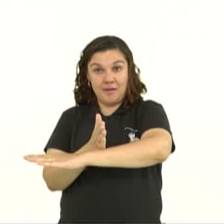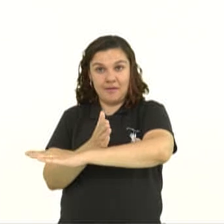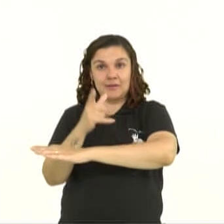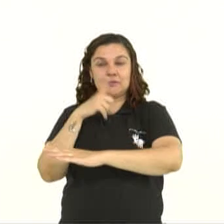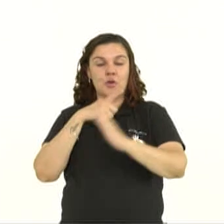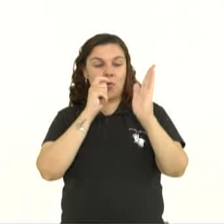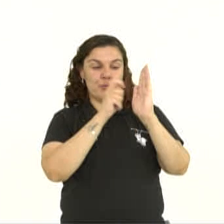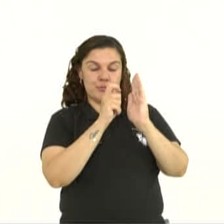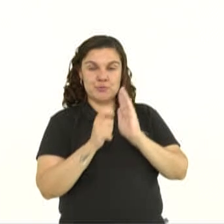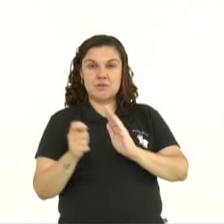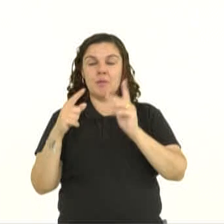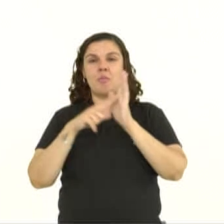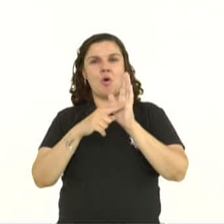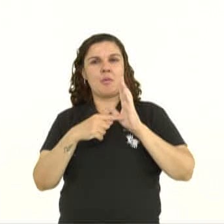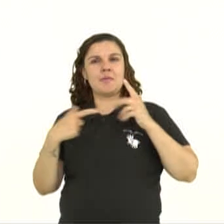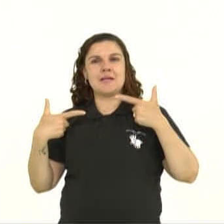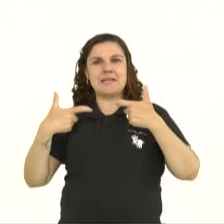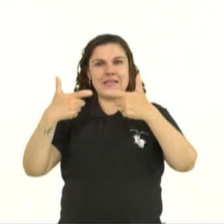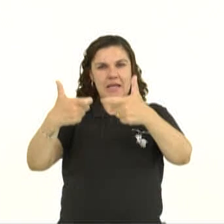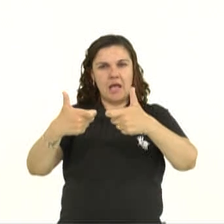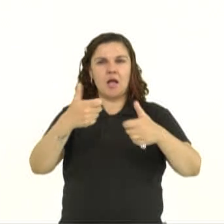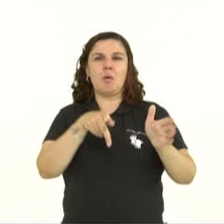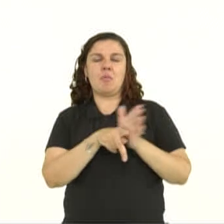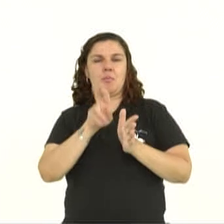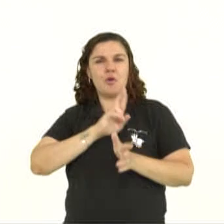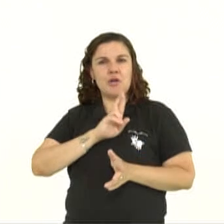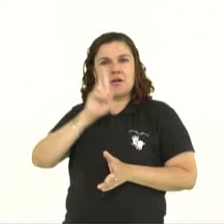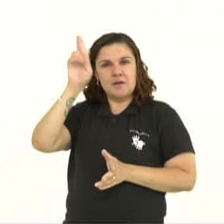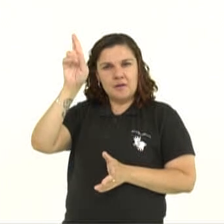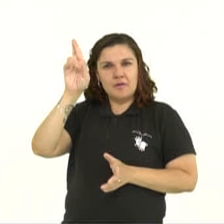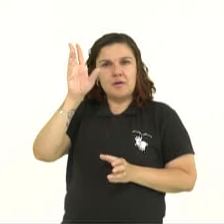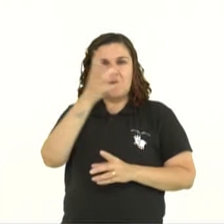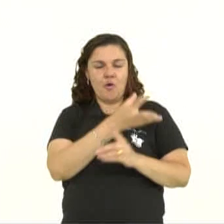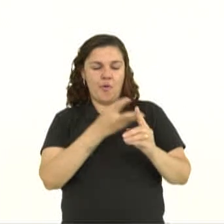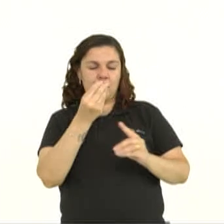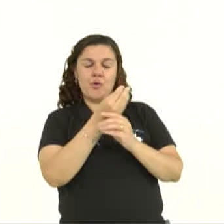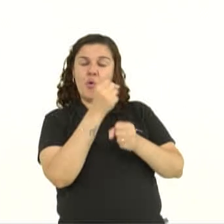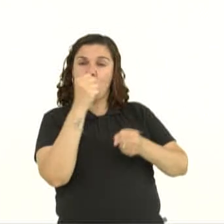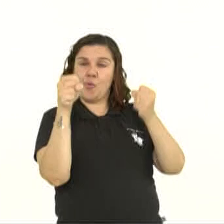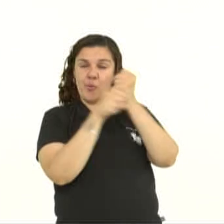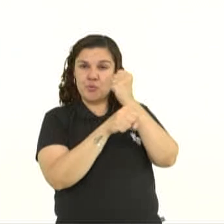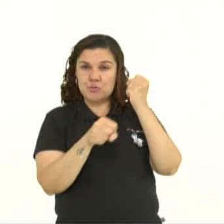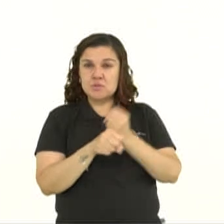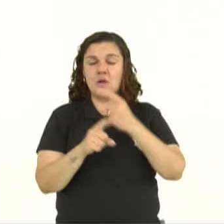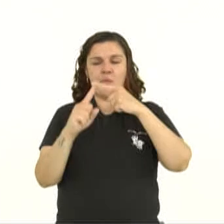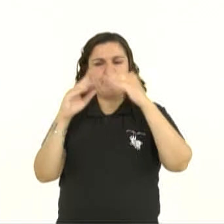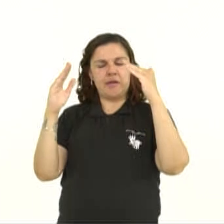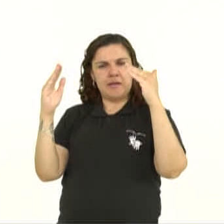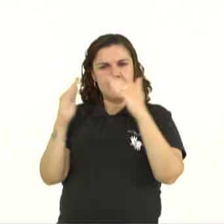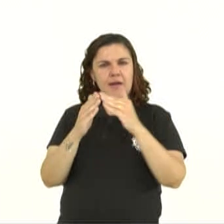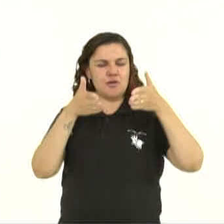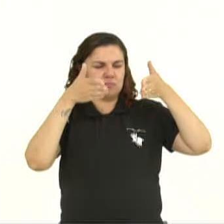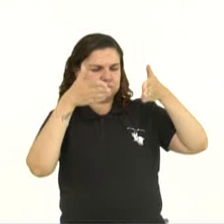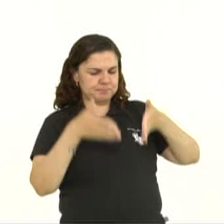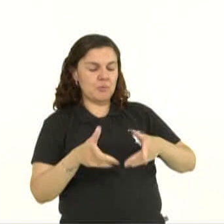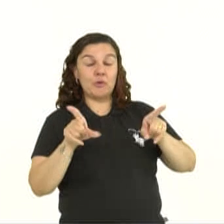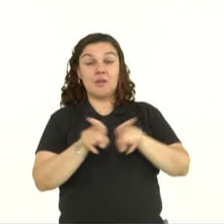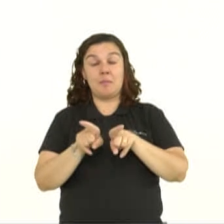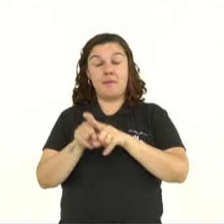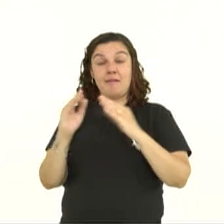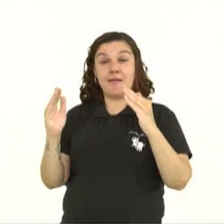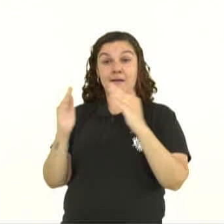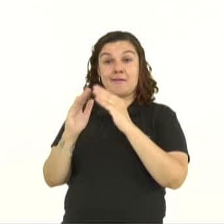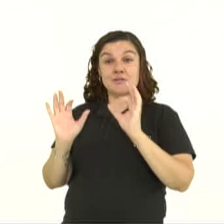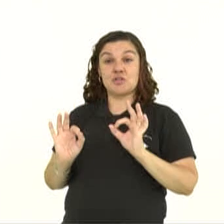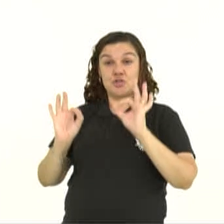como ferramenta de registro de batalhas, reis, história dos países, rituais religiosos, ornamentação de construções, templos, túmulos, casas de aristocratas. Nós temos